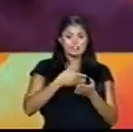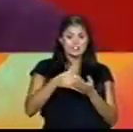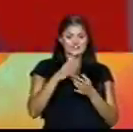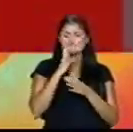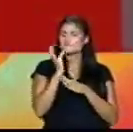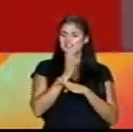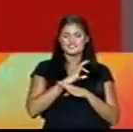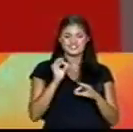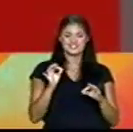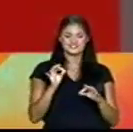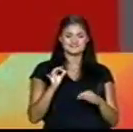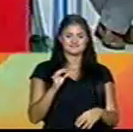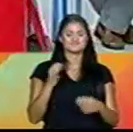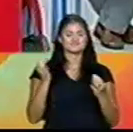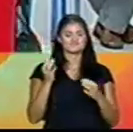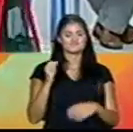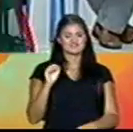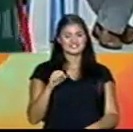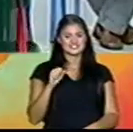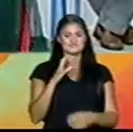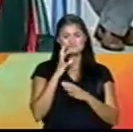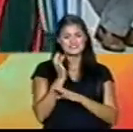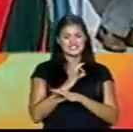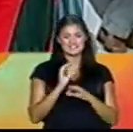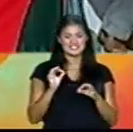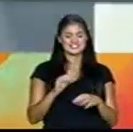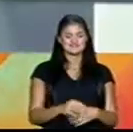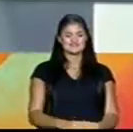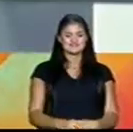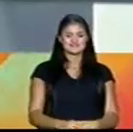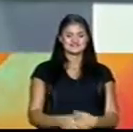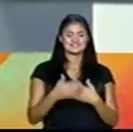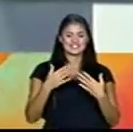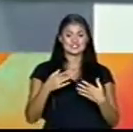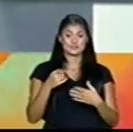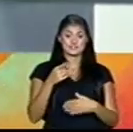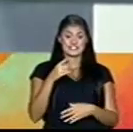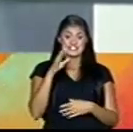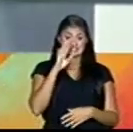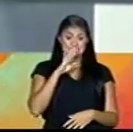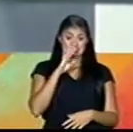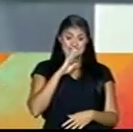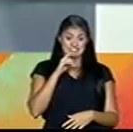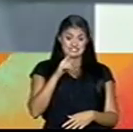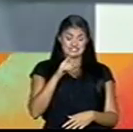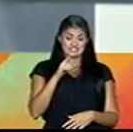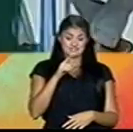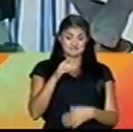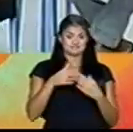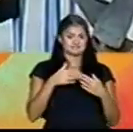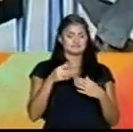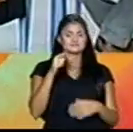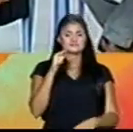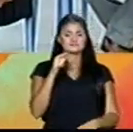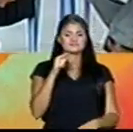espetáculo. Está? Tá, assim ao nível do espetacular, não é? Está muito bem. Olha, então agora se não te importa, se sinta. Ai, eu não me importo nada. Nós está, não,